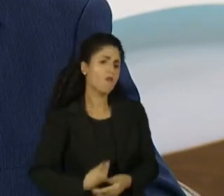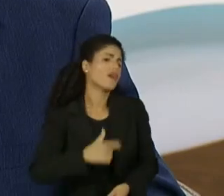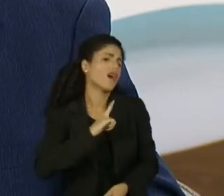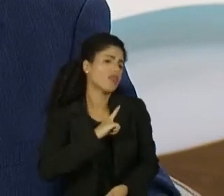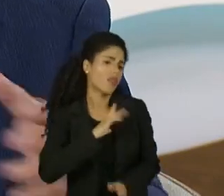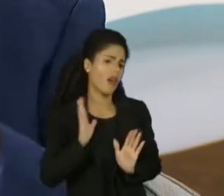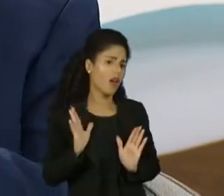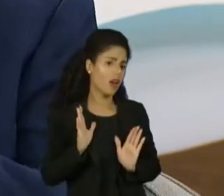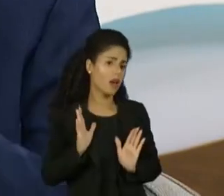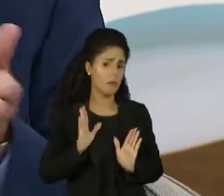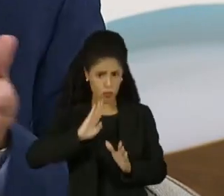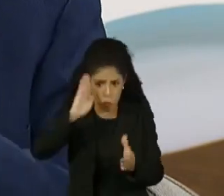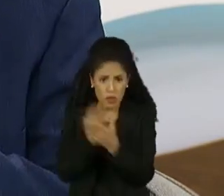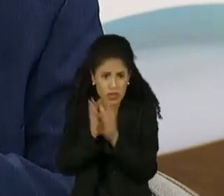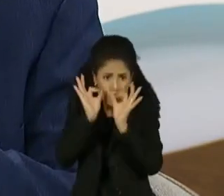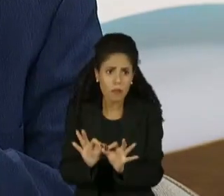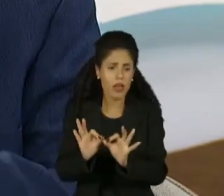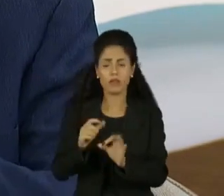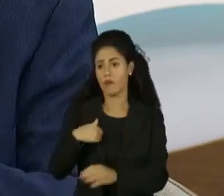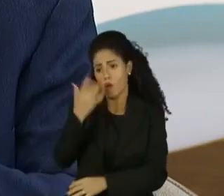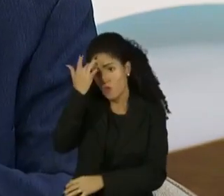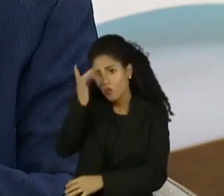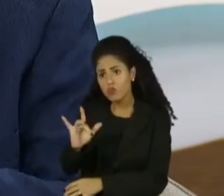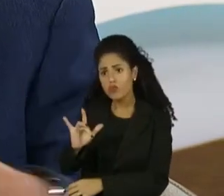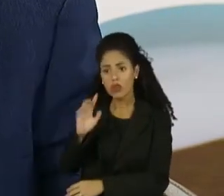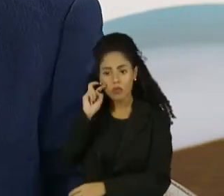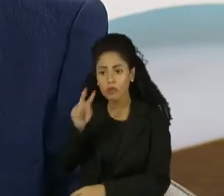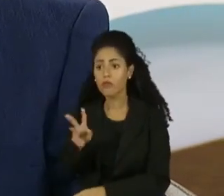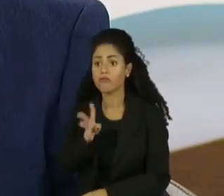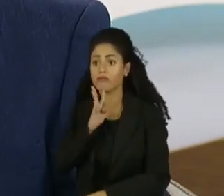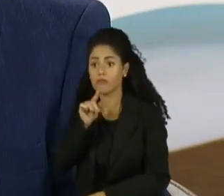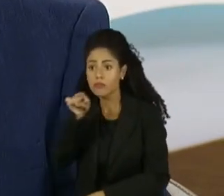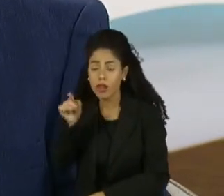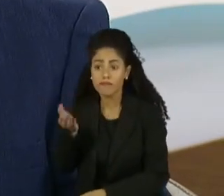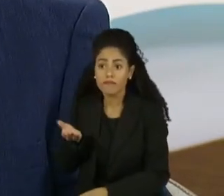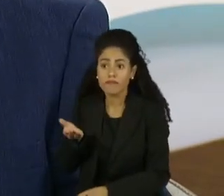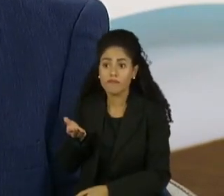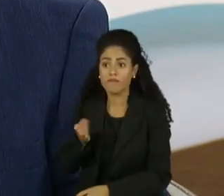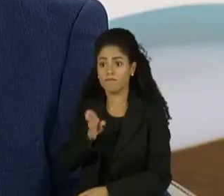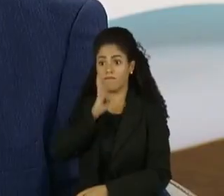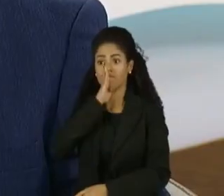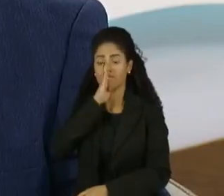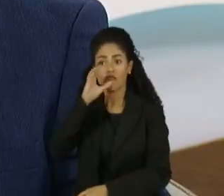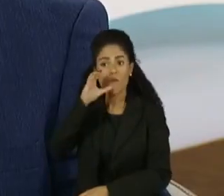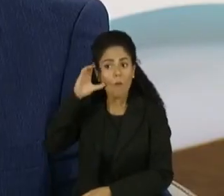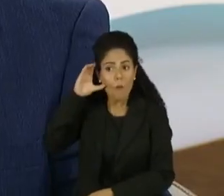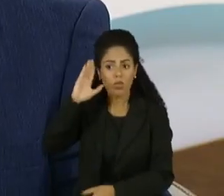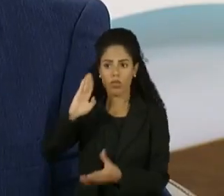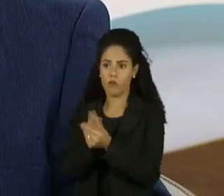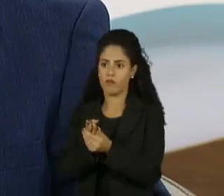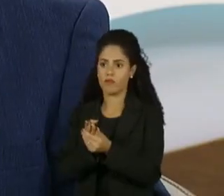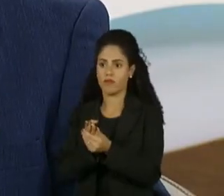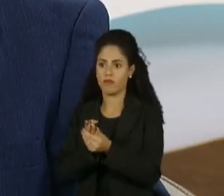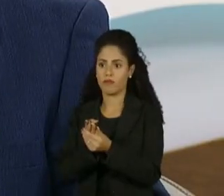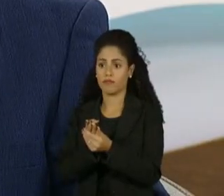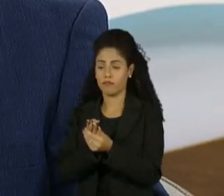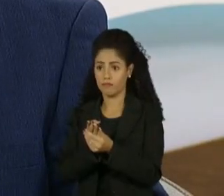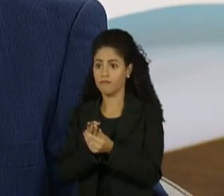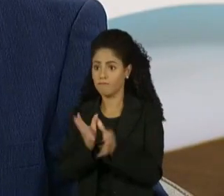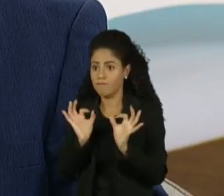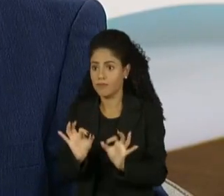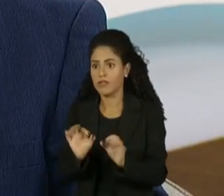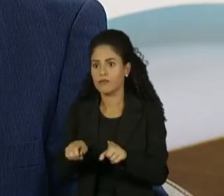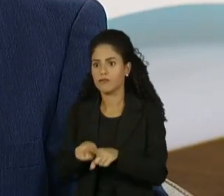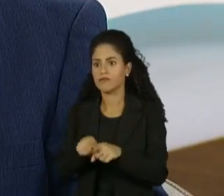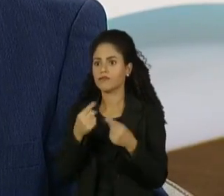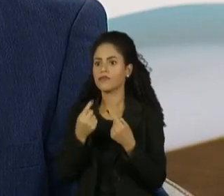a elas. É a única referência que eu e você temos, é uma decisão pública. A decisão que está lá na busca e apreensão contra o